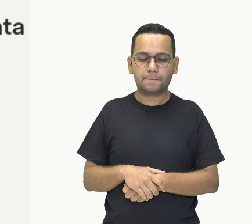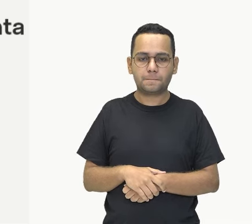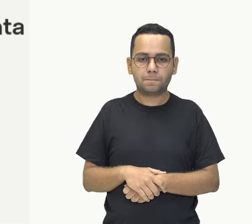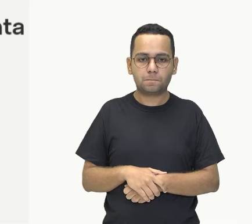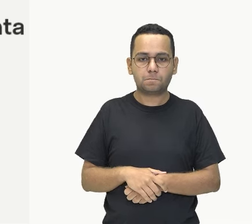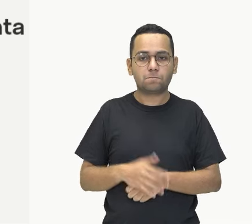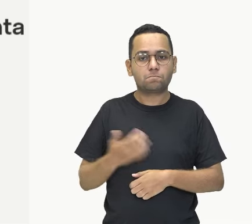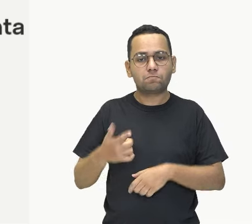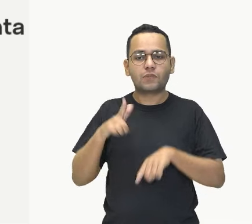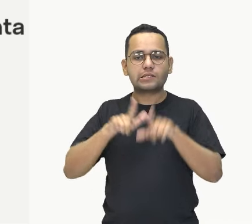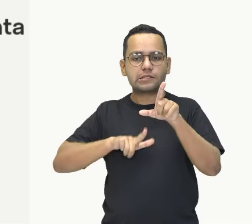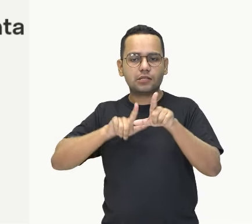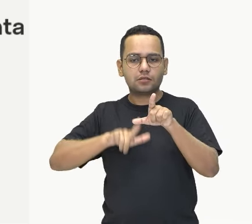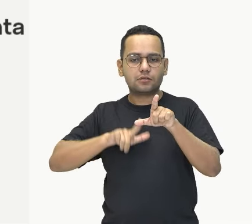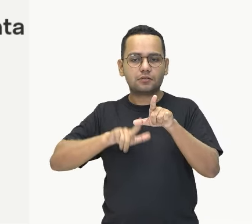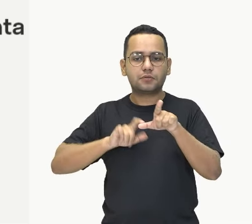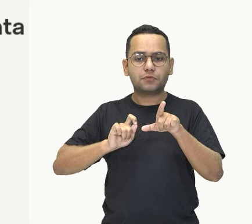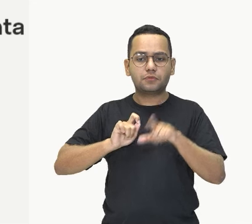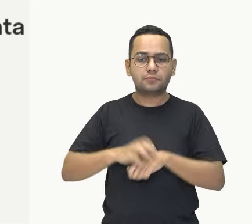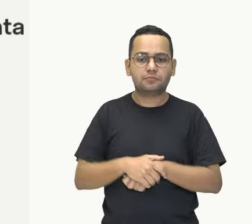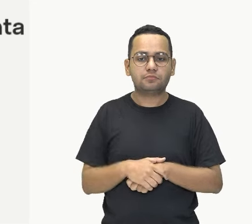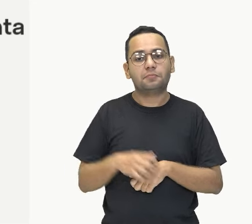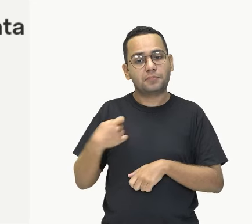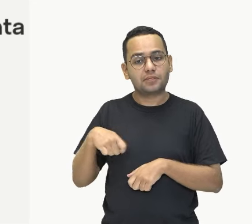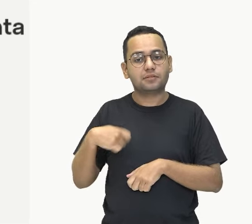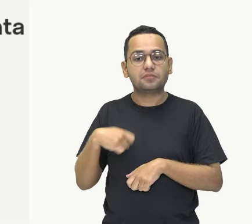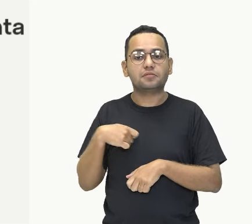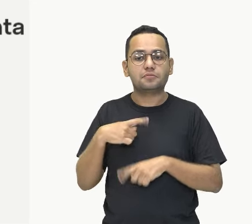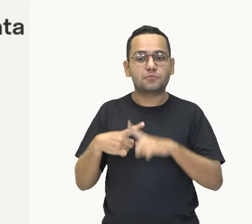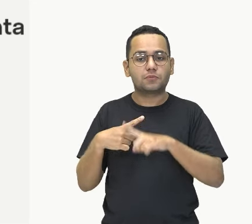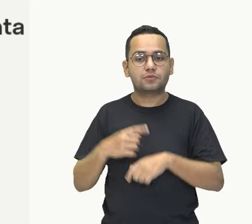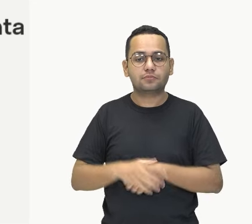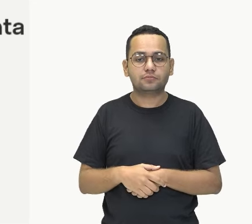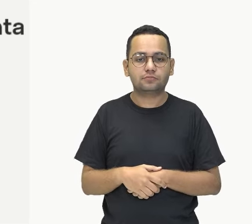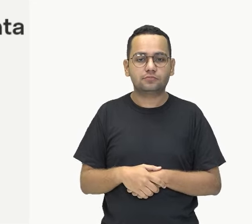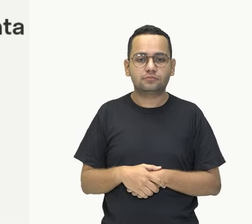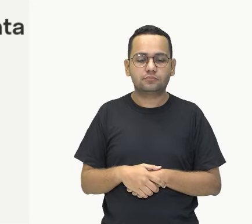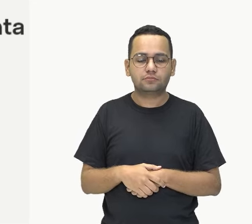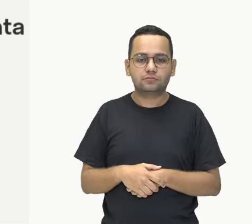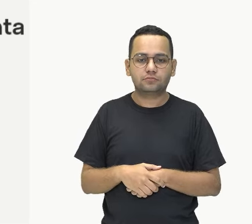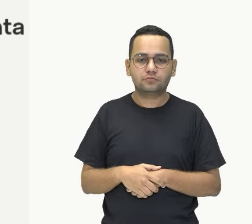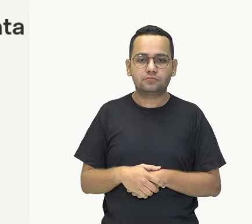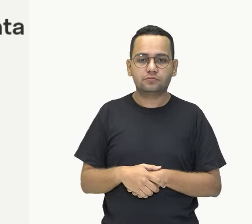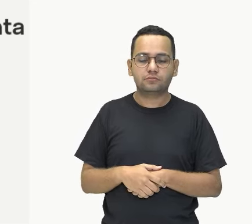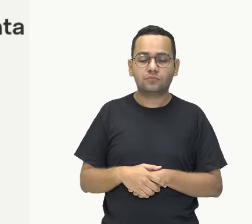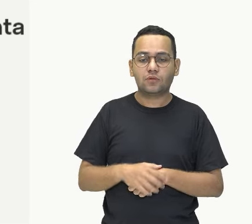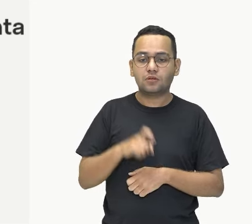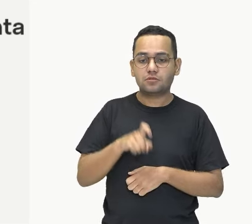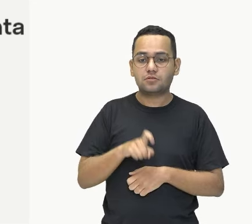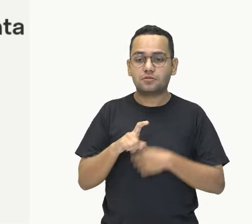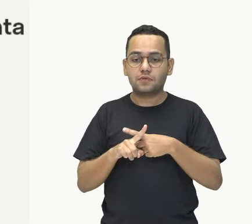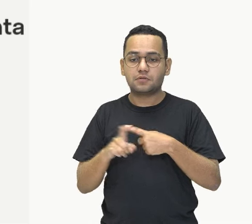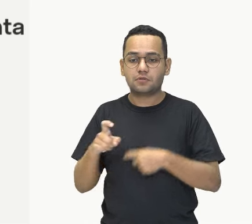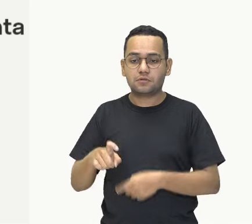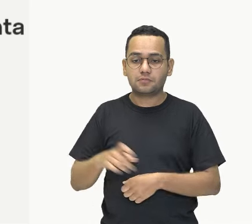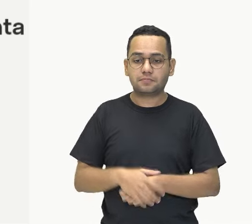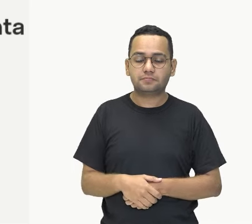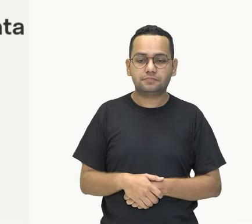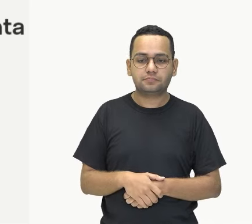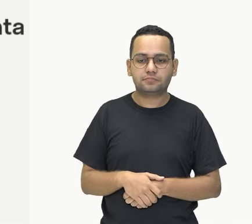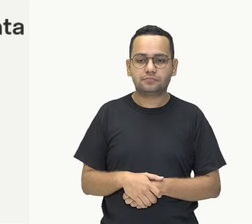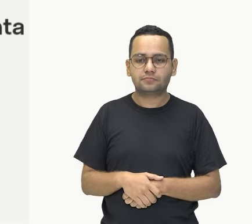parte literal, eu também irei multiplicá-las. Ó, x vezes x.